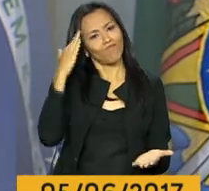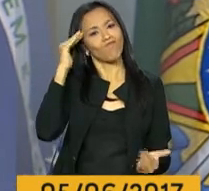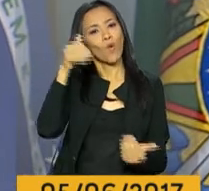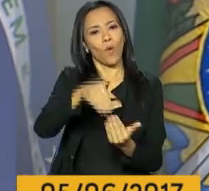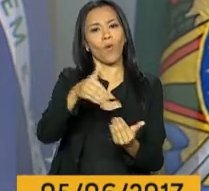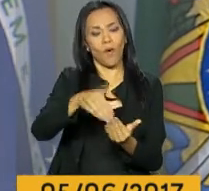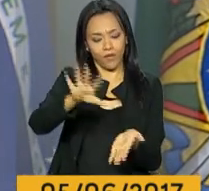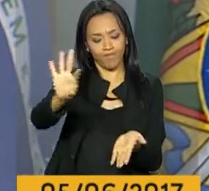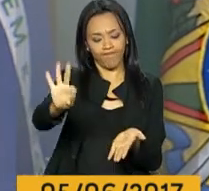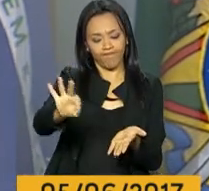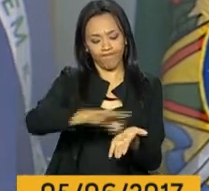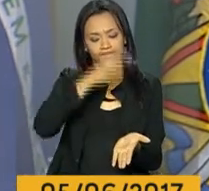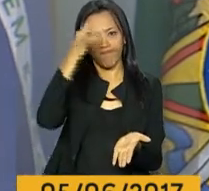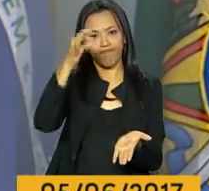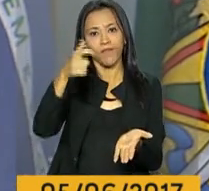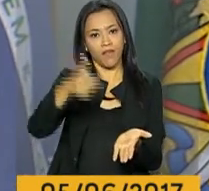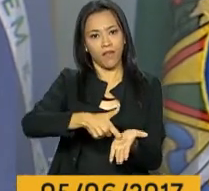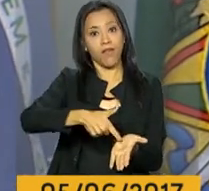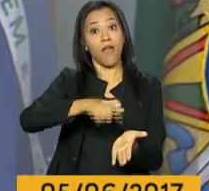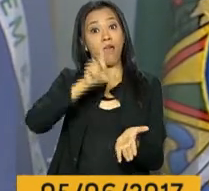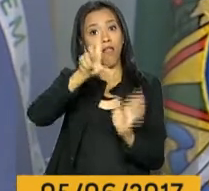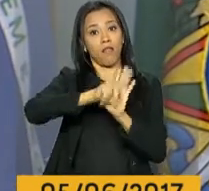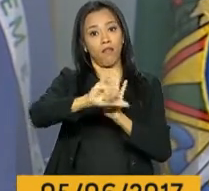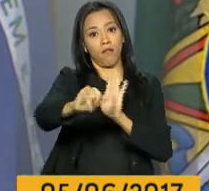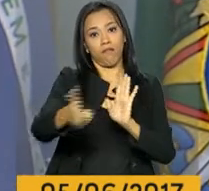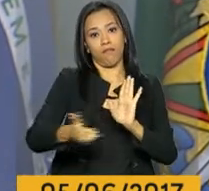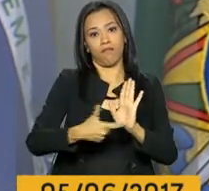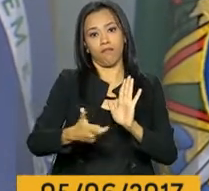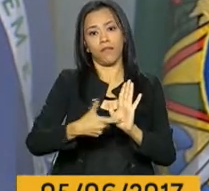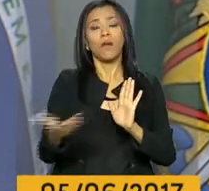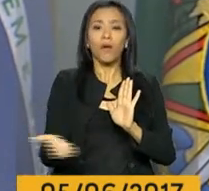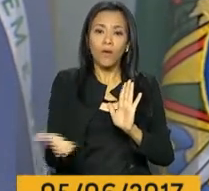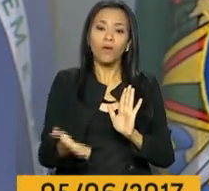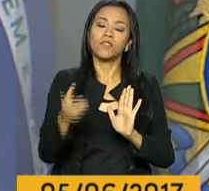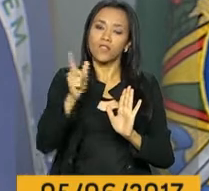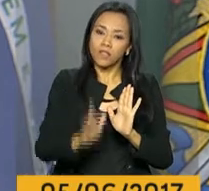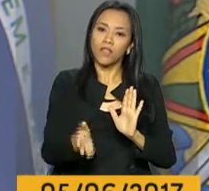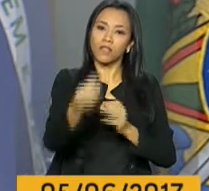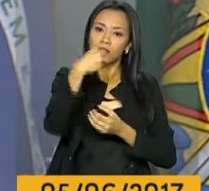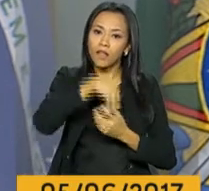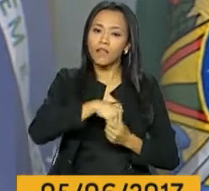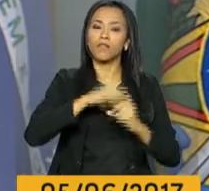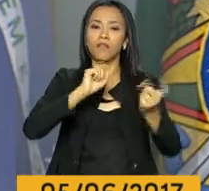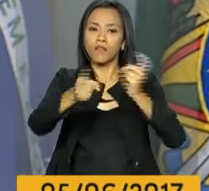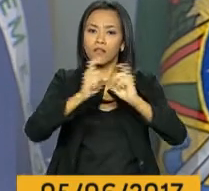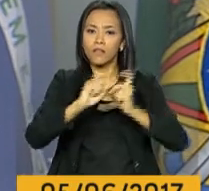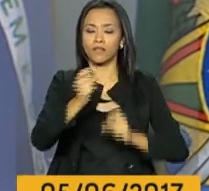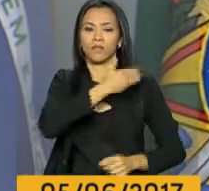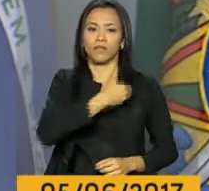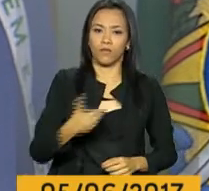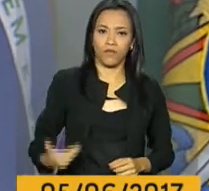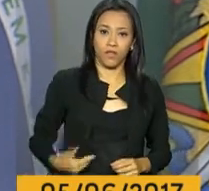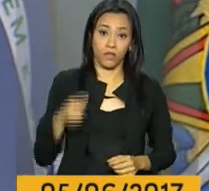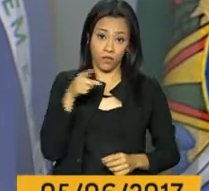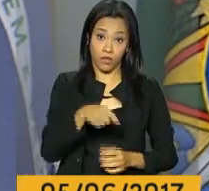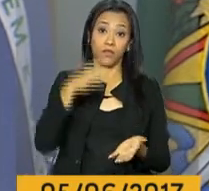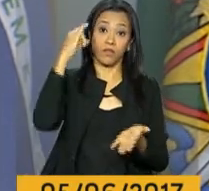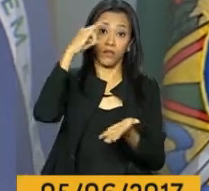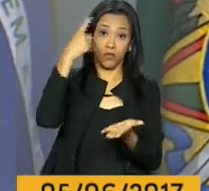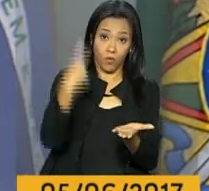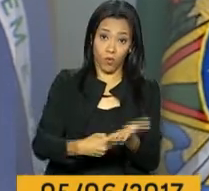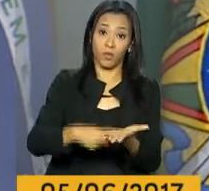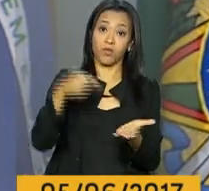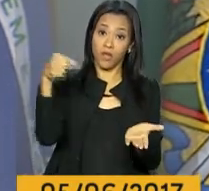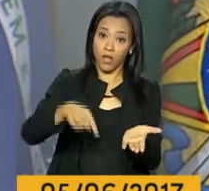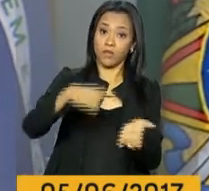que ganhe força de lei no brasil ou seja hoje faz parte da estrutura do estado brasileiro este tratado de acordo que nós